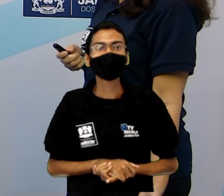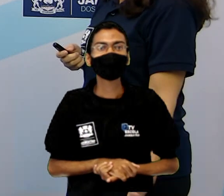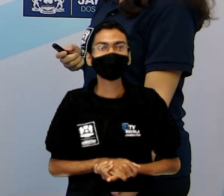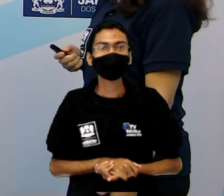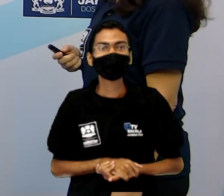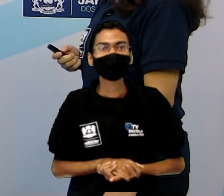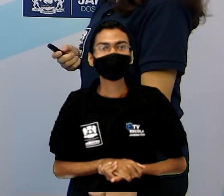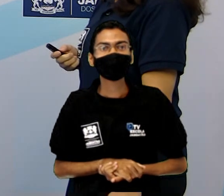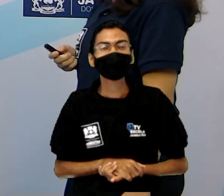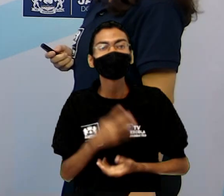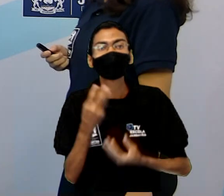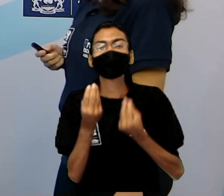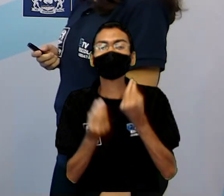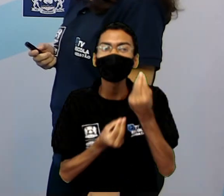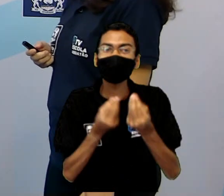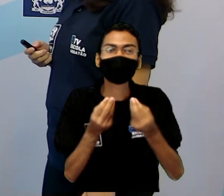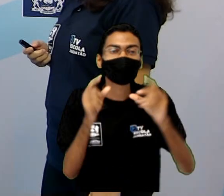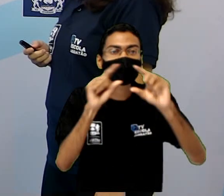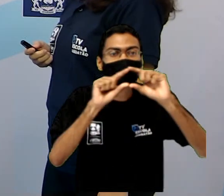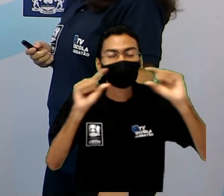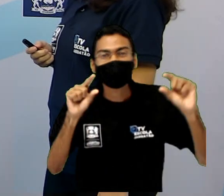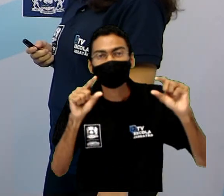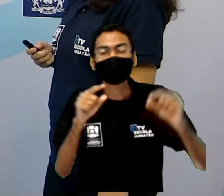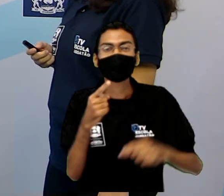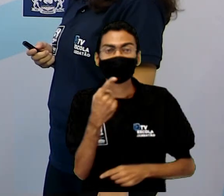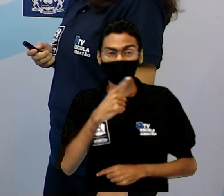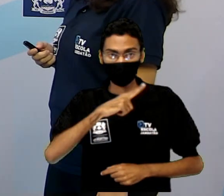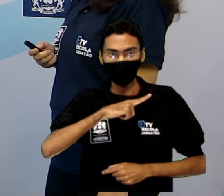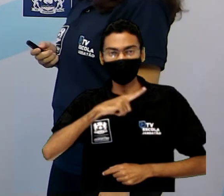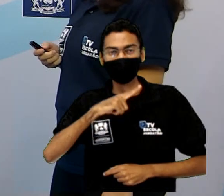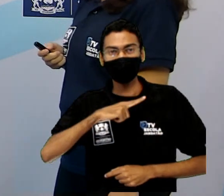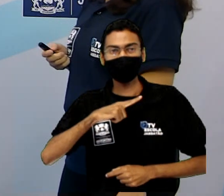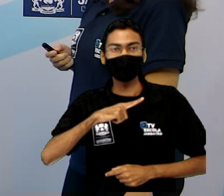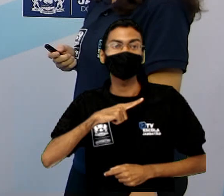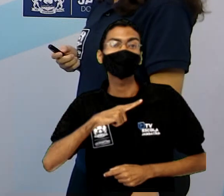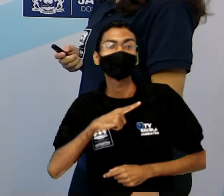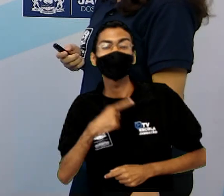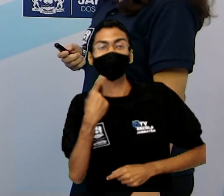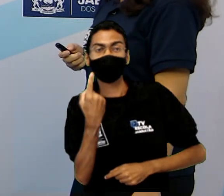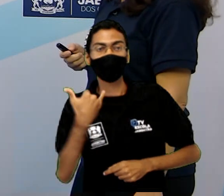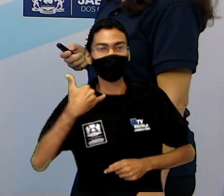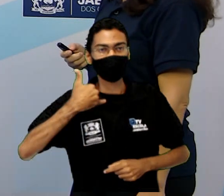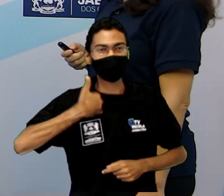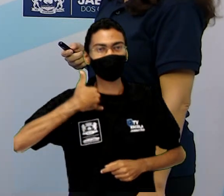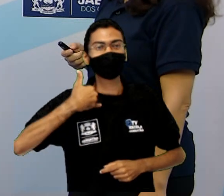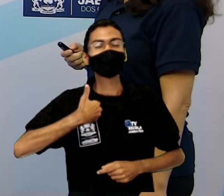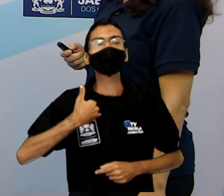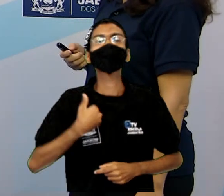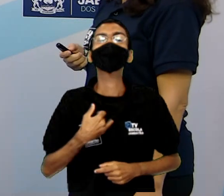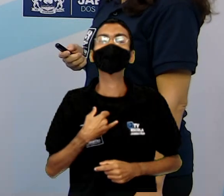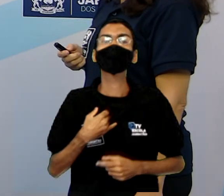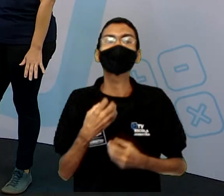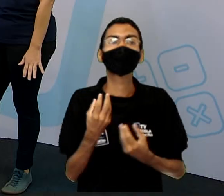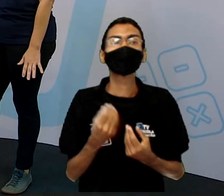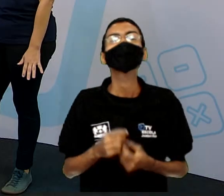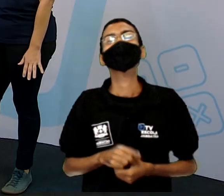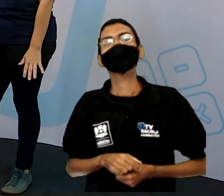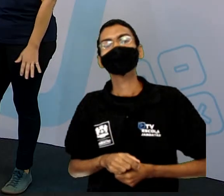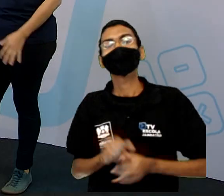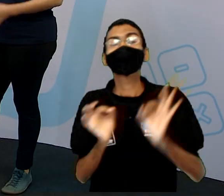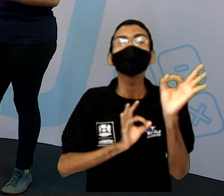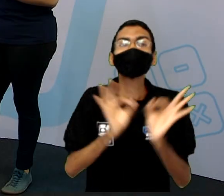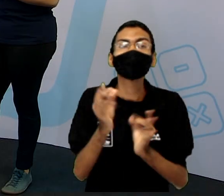tinha 1 ano de idade. She was 1 year old.